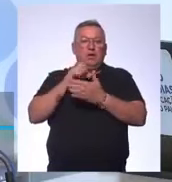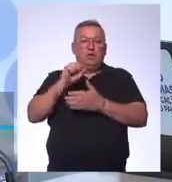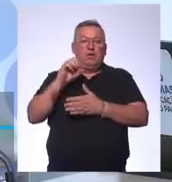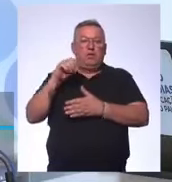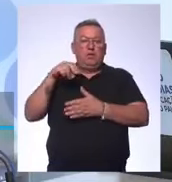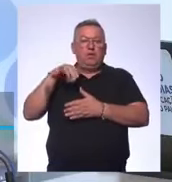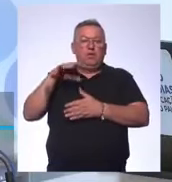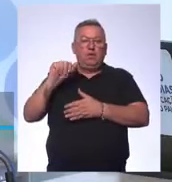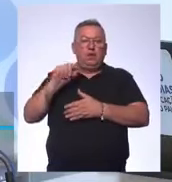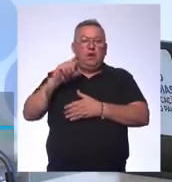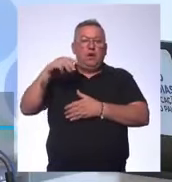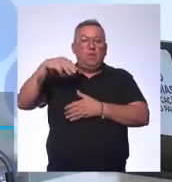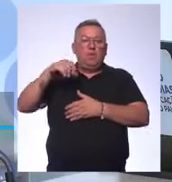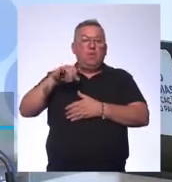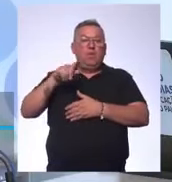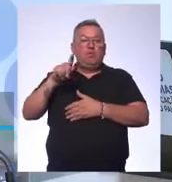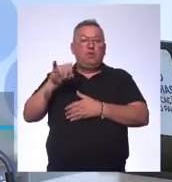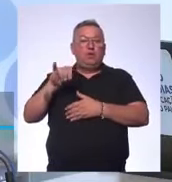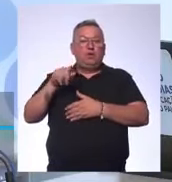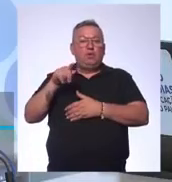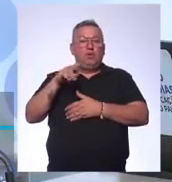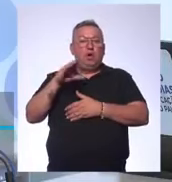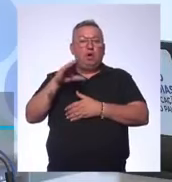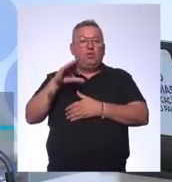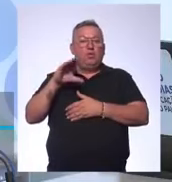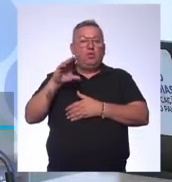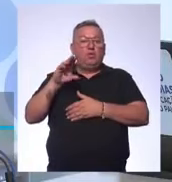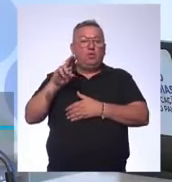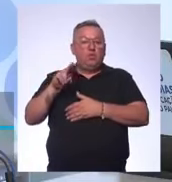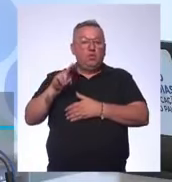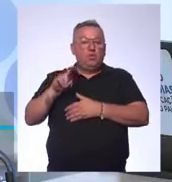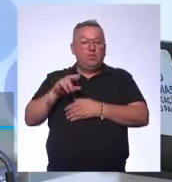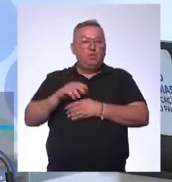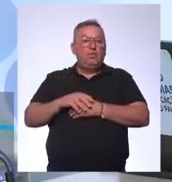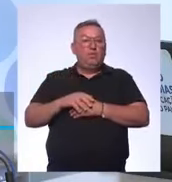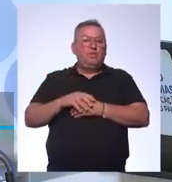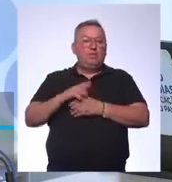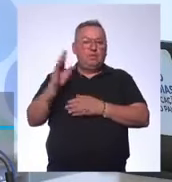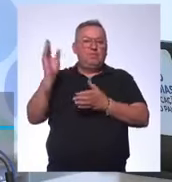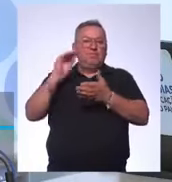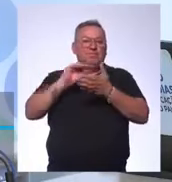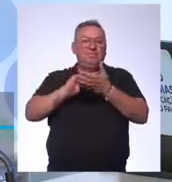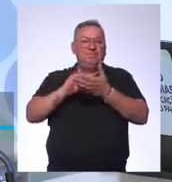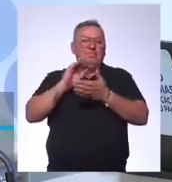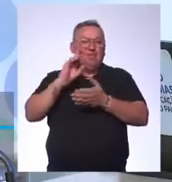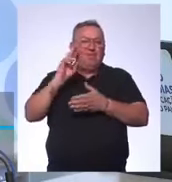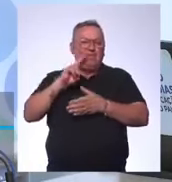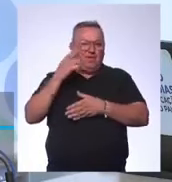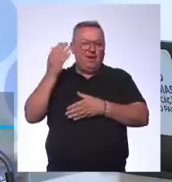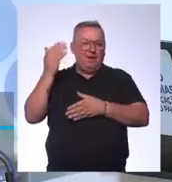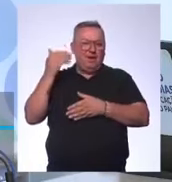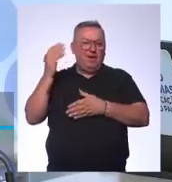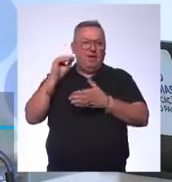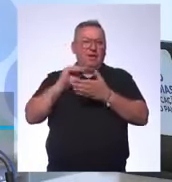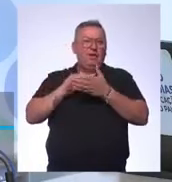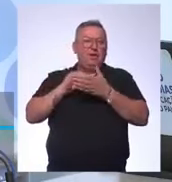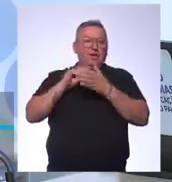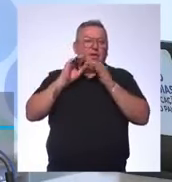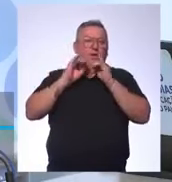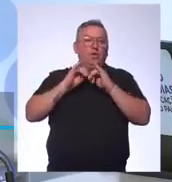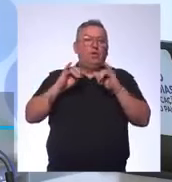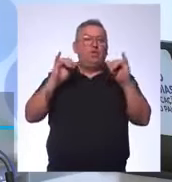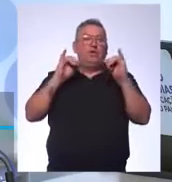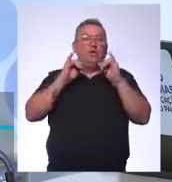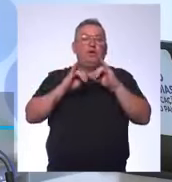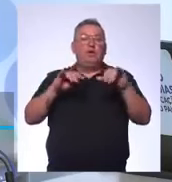Mogi Guaçu. E eu queria mesmo lembrar disso, porque eu vi no chat que você já tinha colocado, Pro Silvana, ela coloca de olho na notícia,